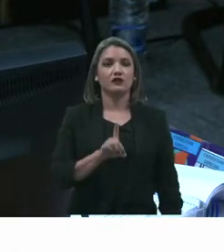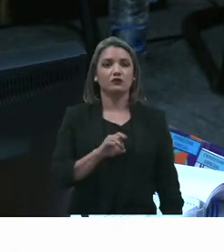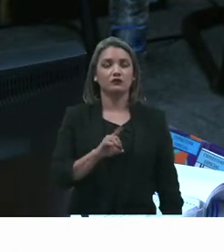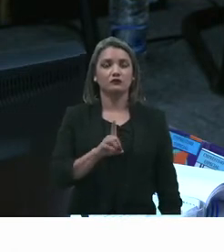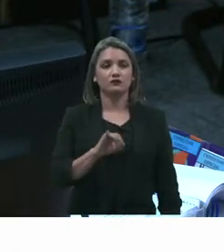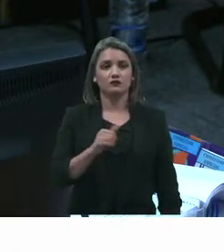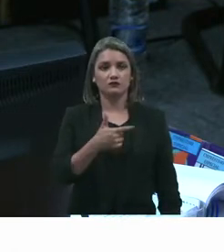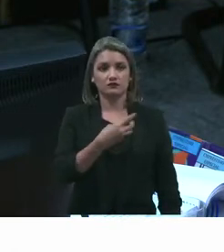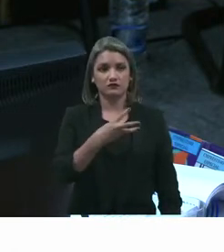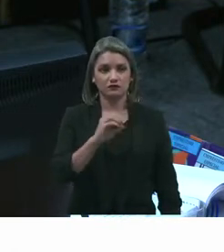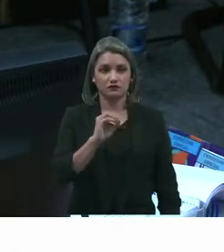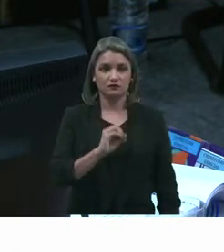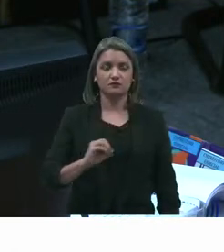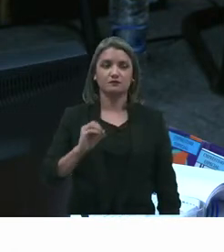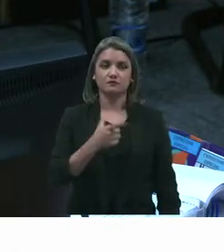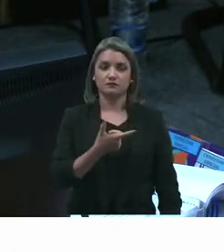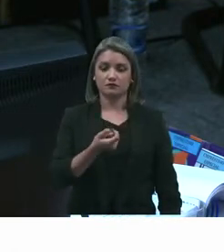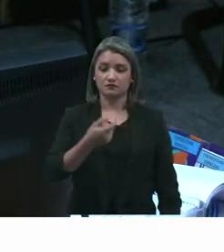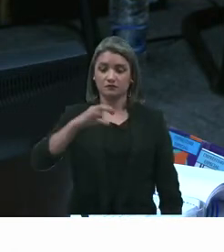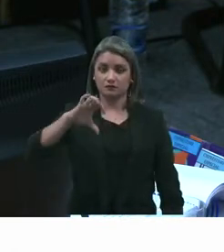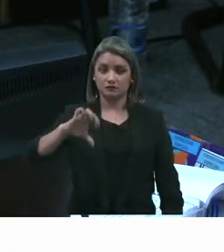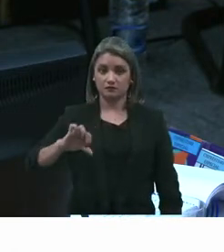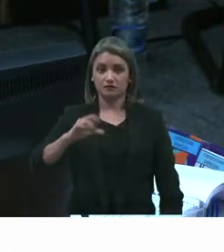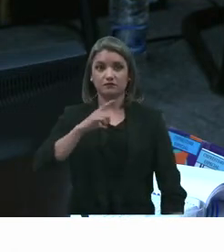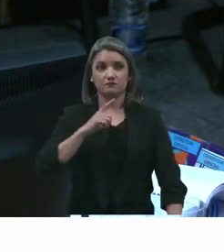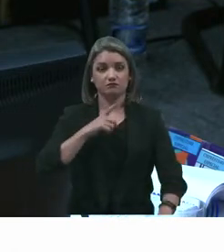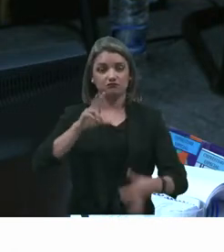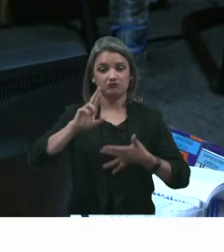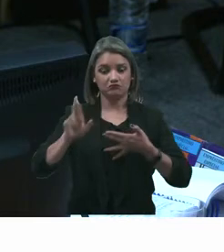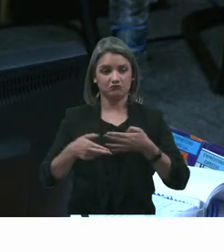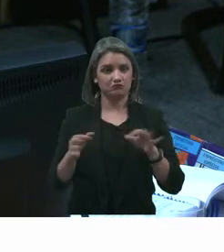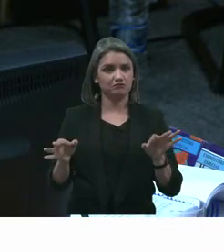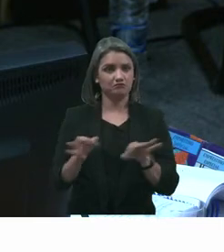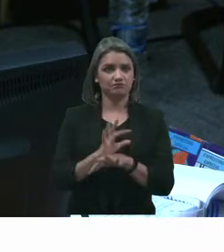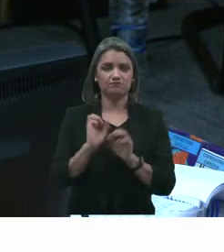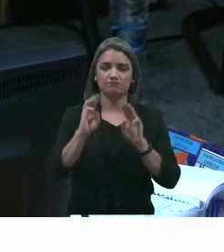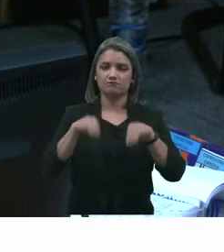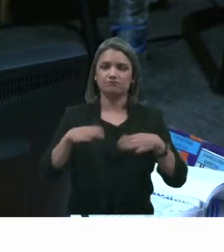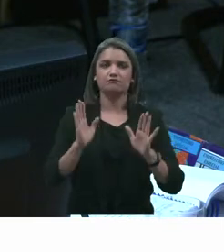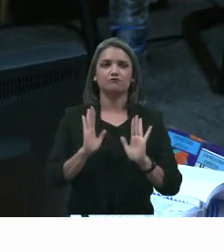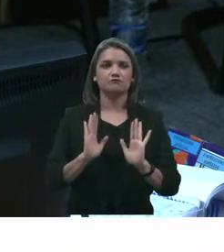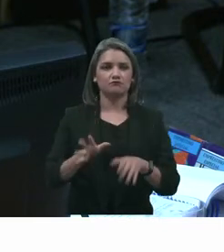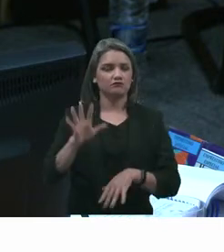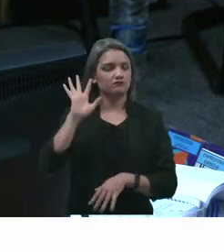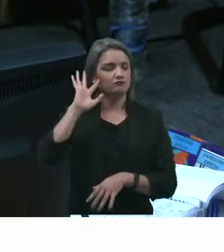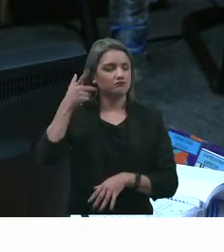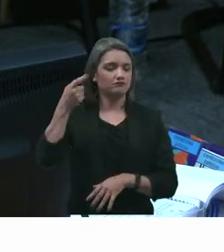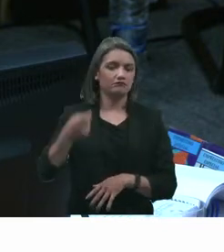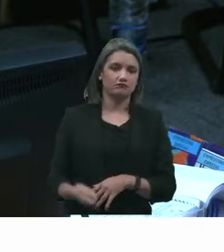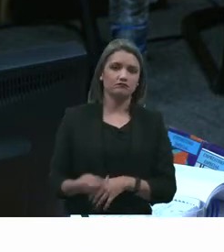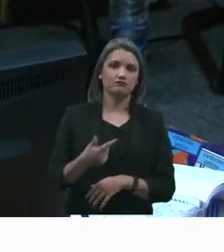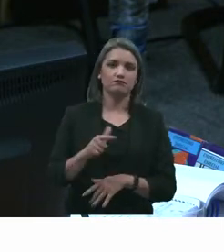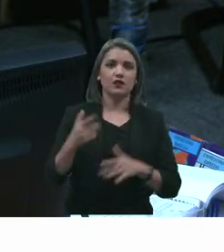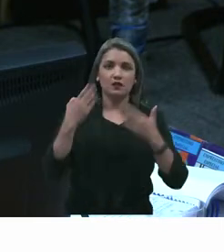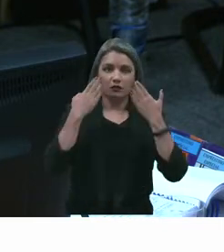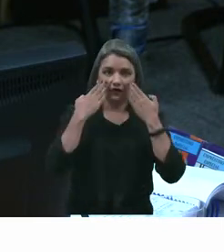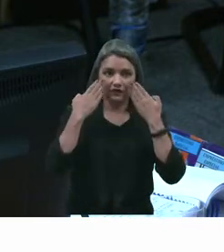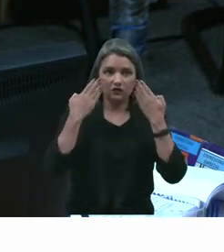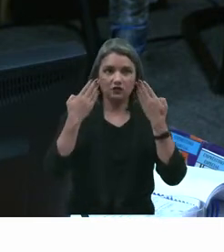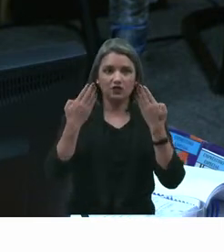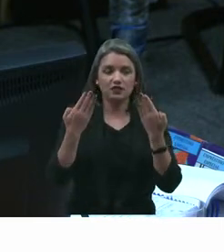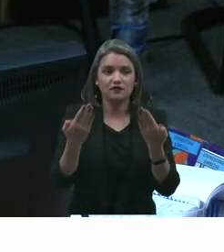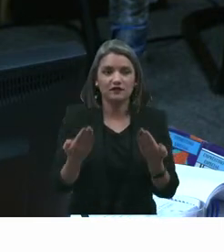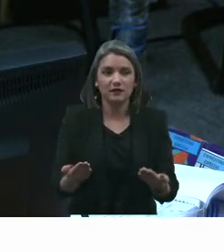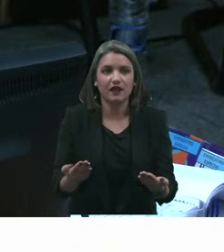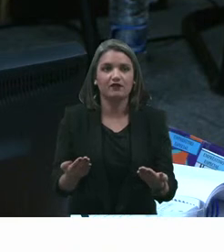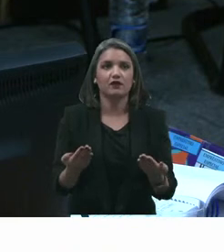certificado o trânsito em julgado da sentença absolutória, haja vista que não foi apresentado